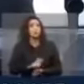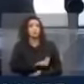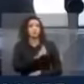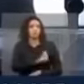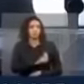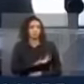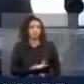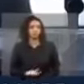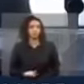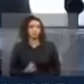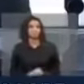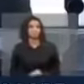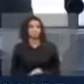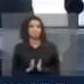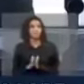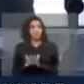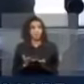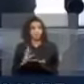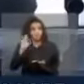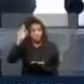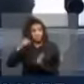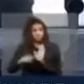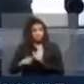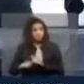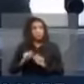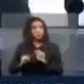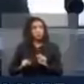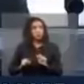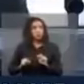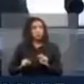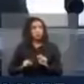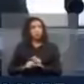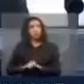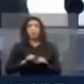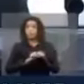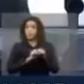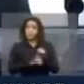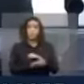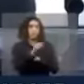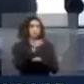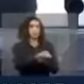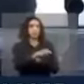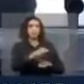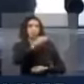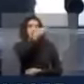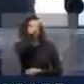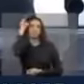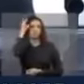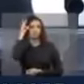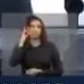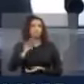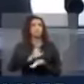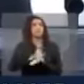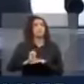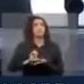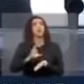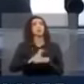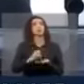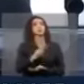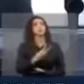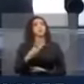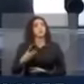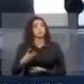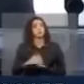A palavra de Deus diz, e não matarás o inocente. Êxodo capítulo 23, versículo